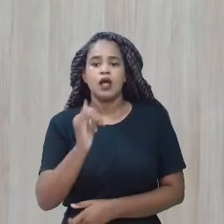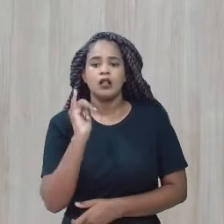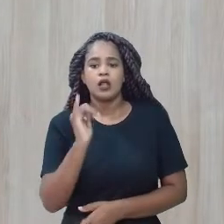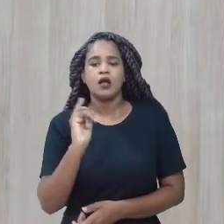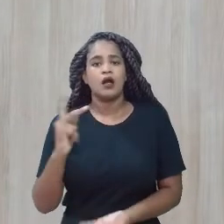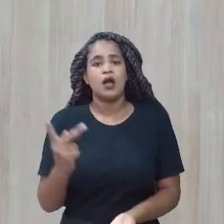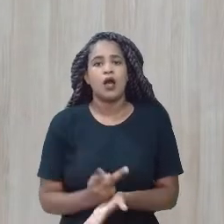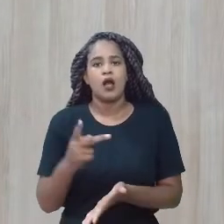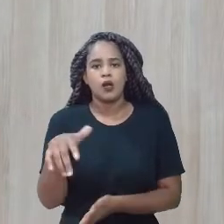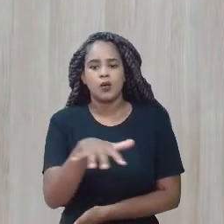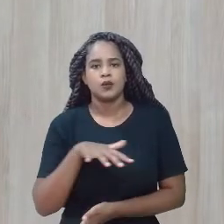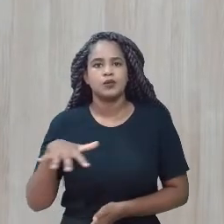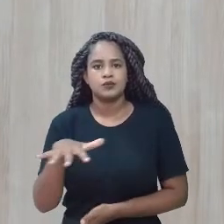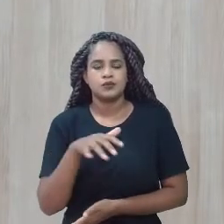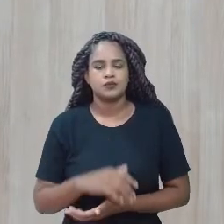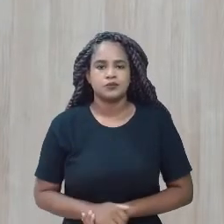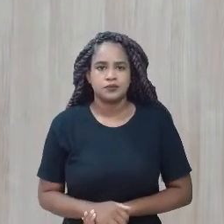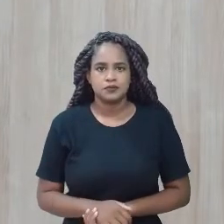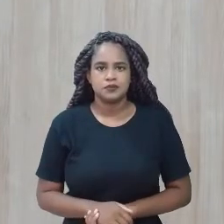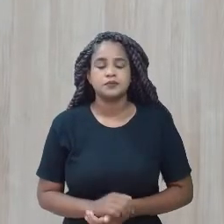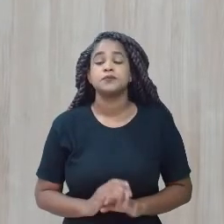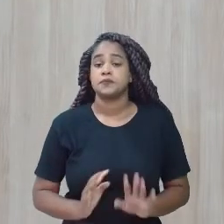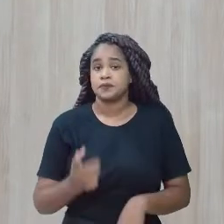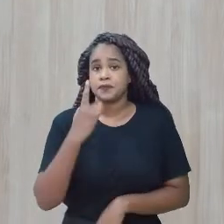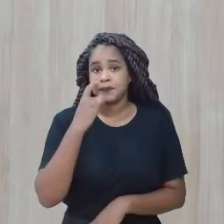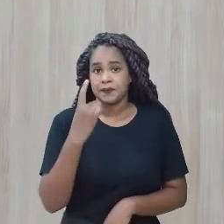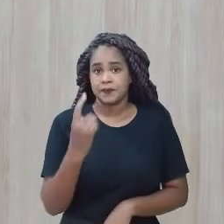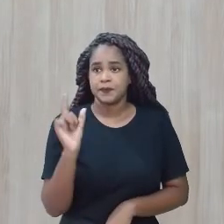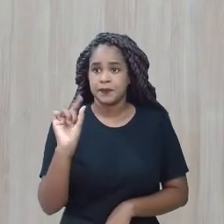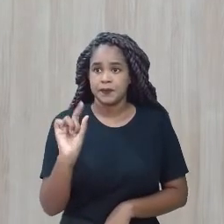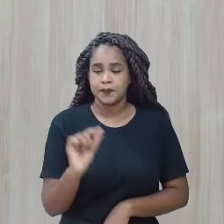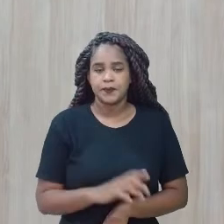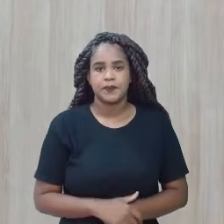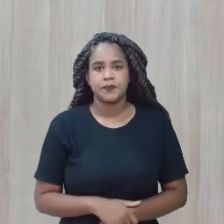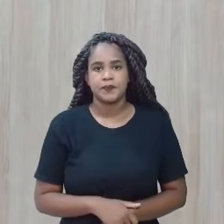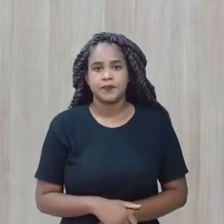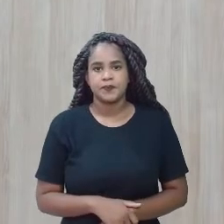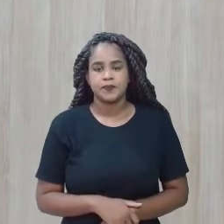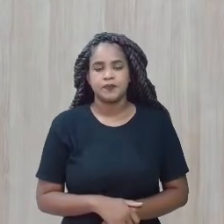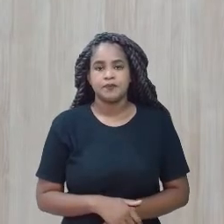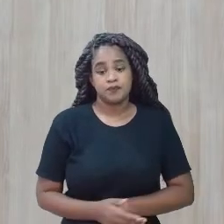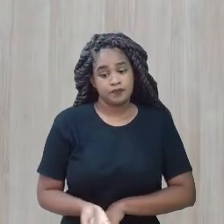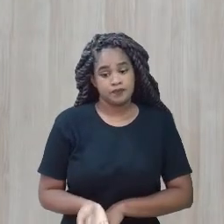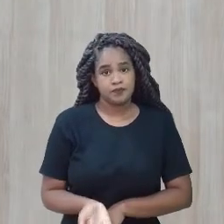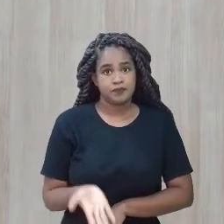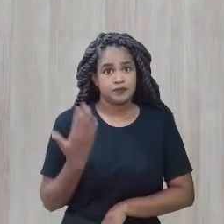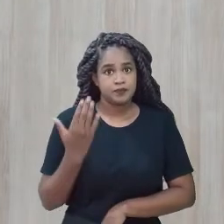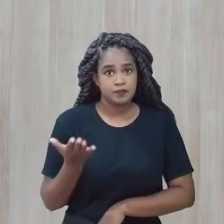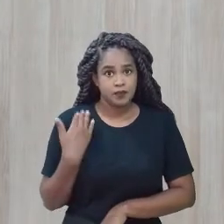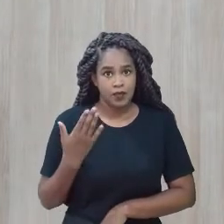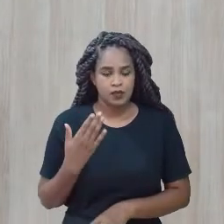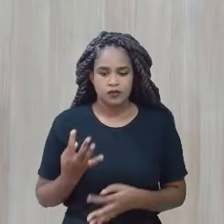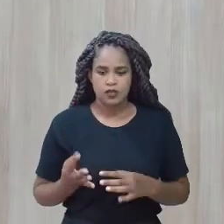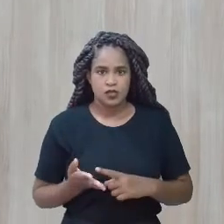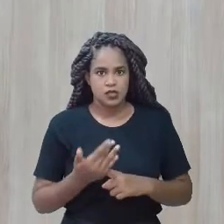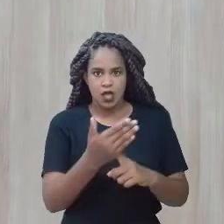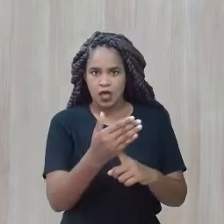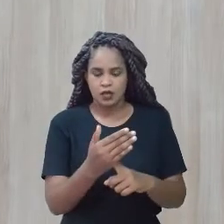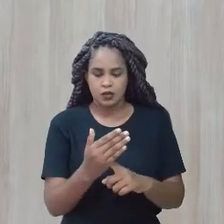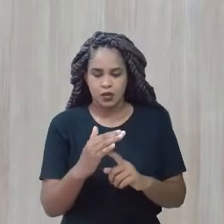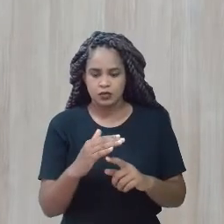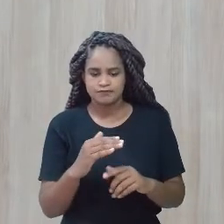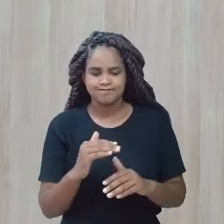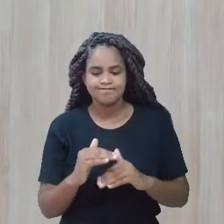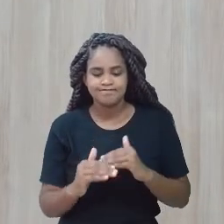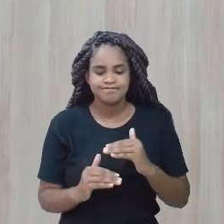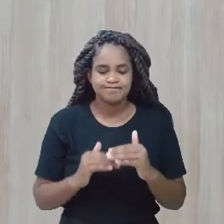está acontecendo no jogo. E é interessante, não é? Porque antes da tecnologia assim